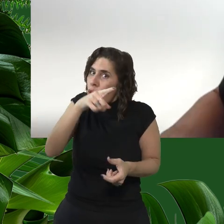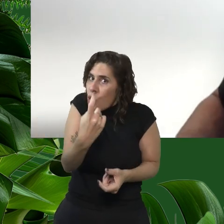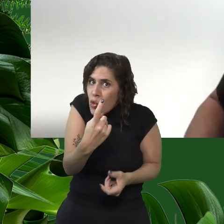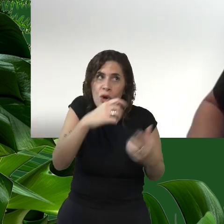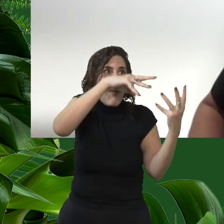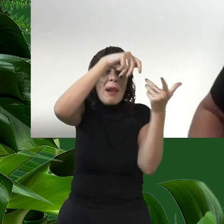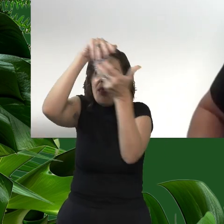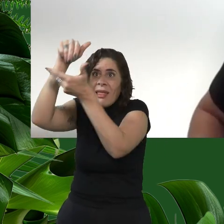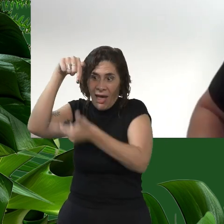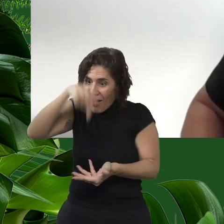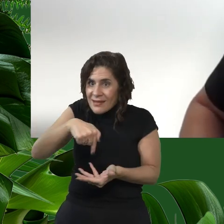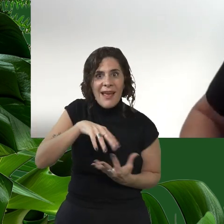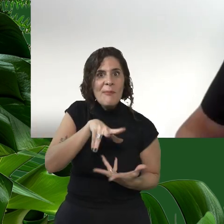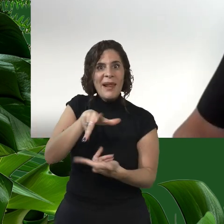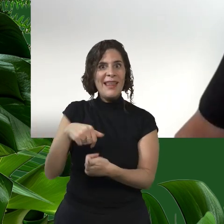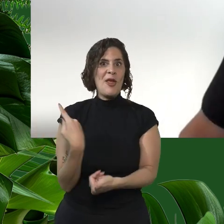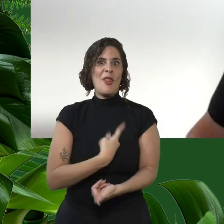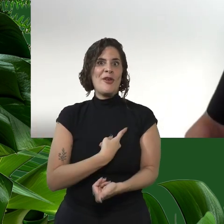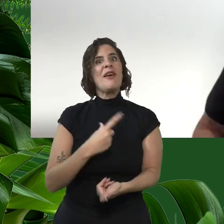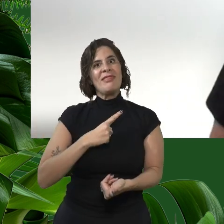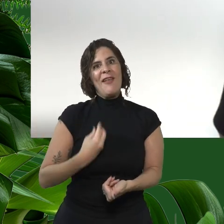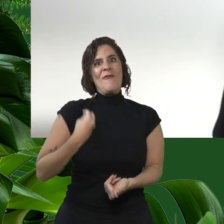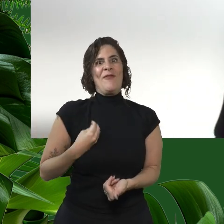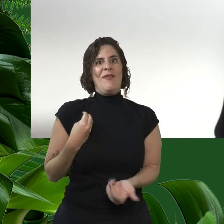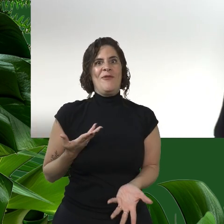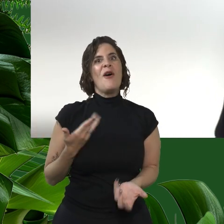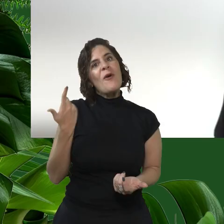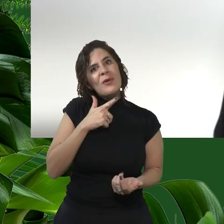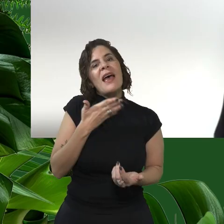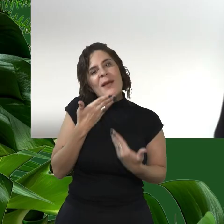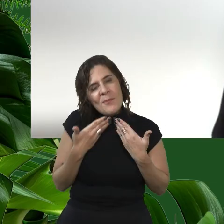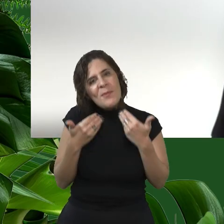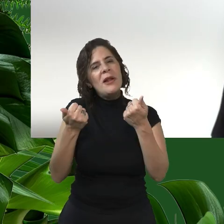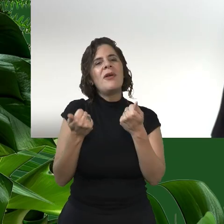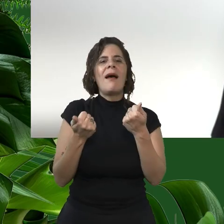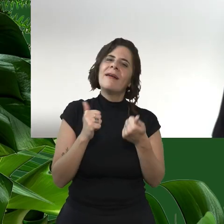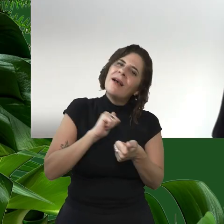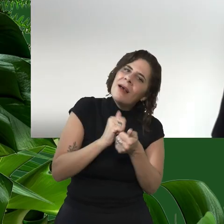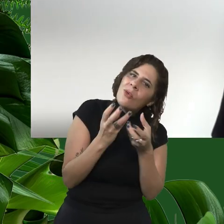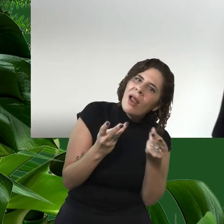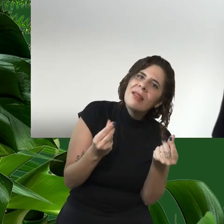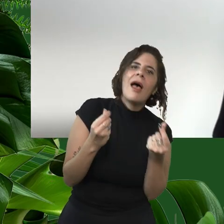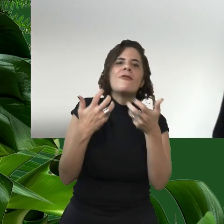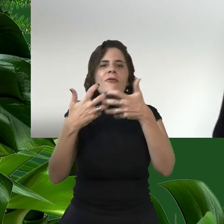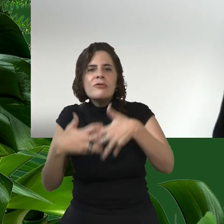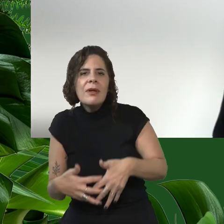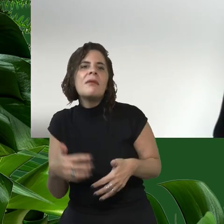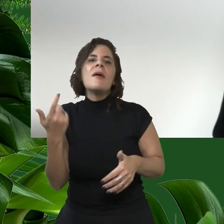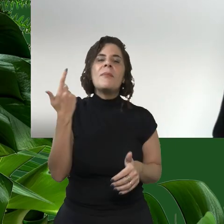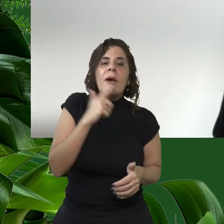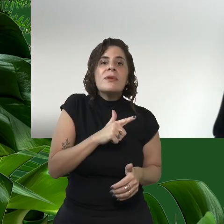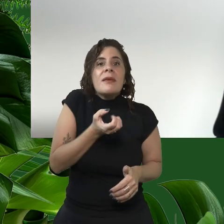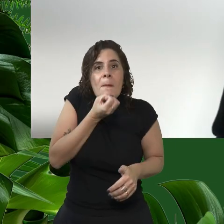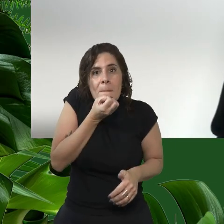vida e a gente tem como melhorar a qualidade e o funcionamento desses ecossistemas, gerando benefícios, um